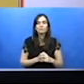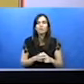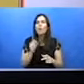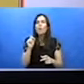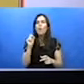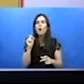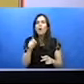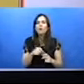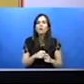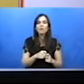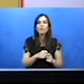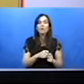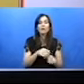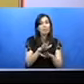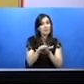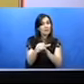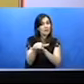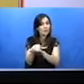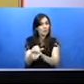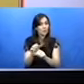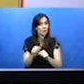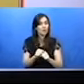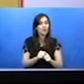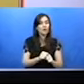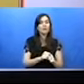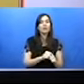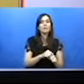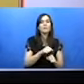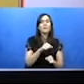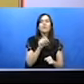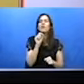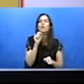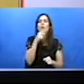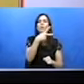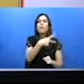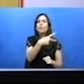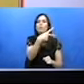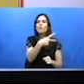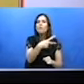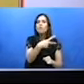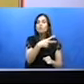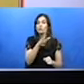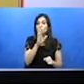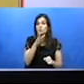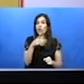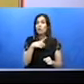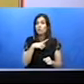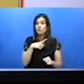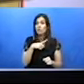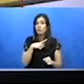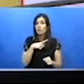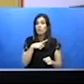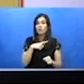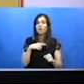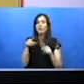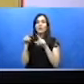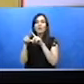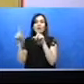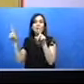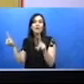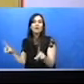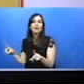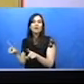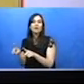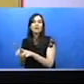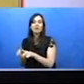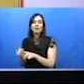os nomes? Tartaruga marinha. Aqui nós já deixamos um banco de dados com